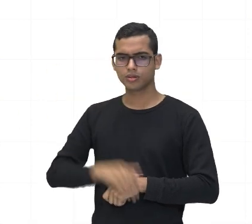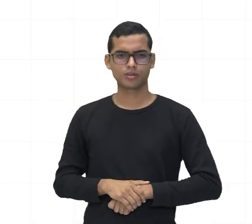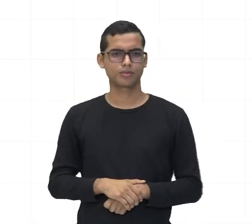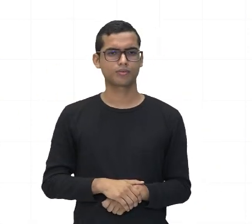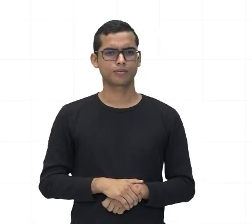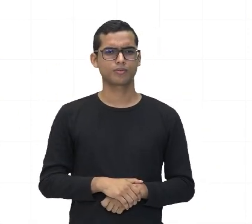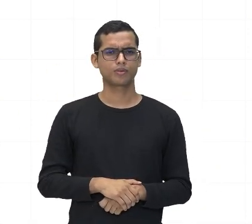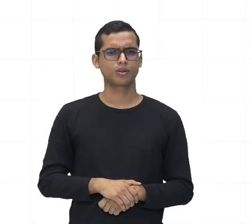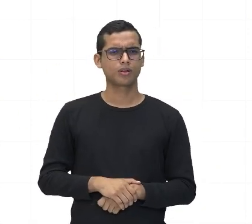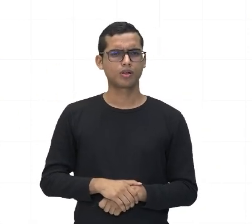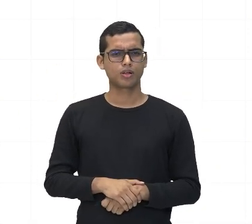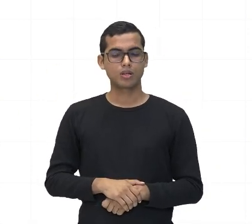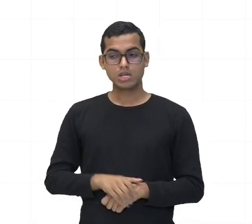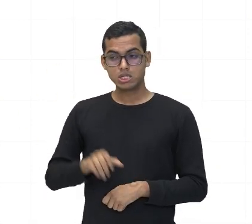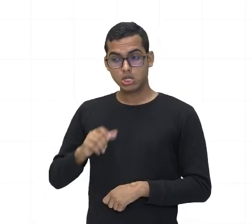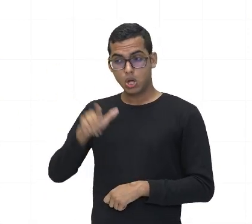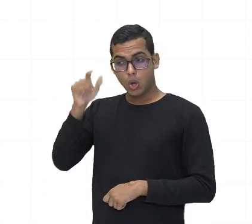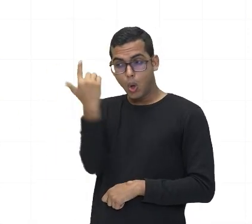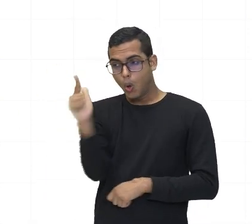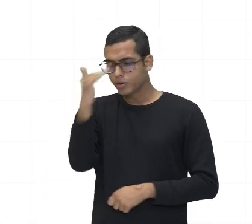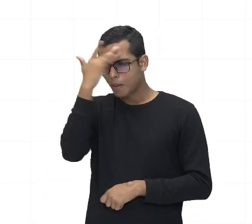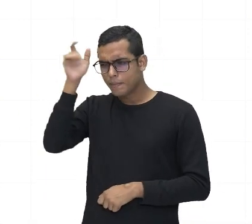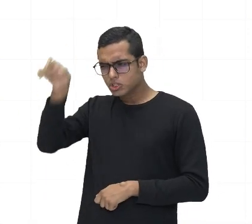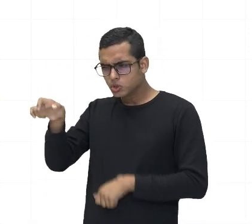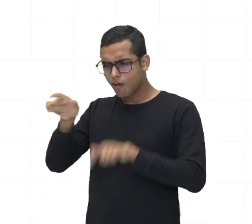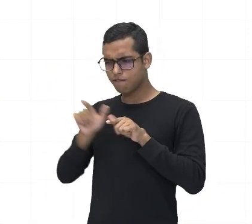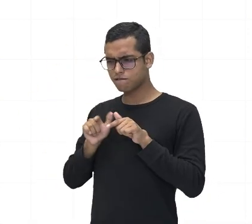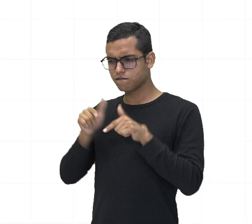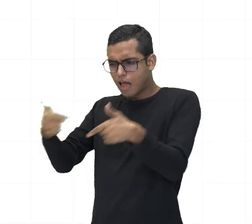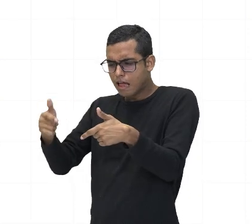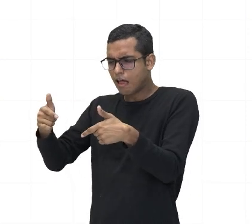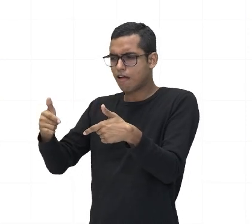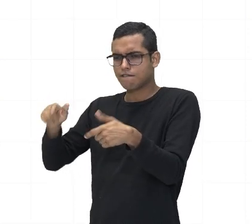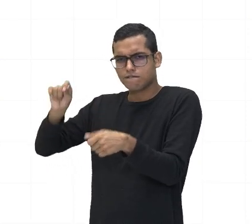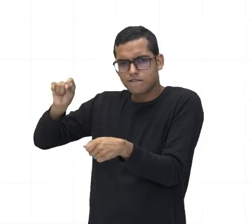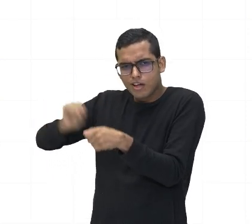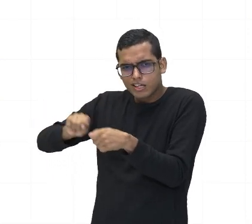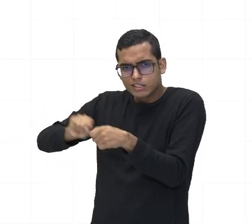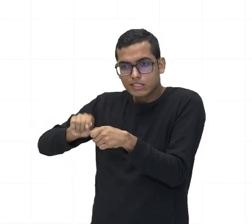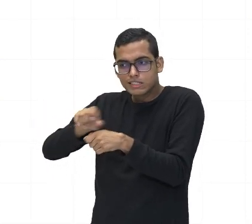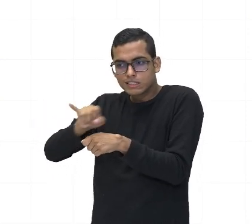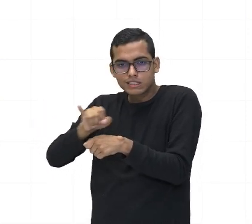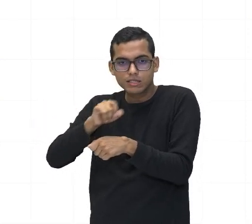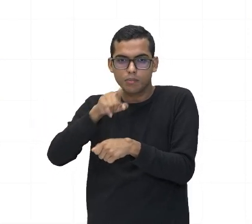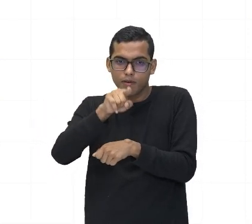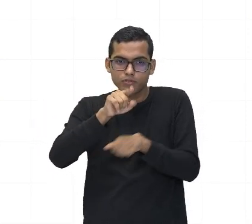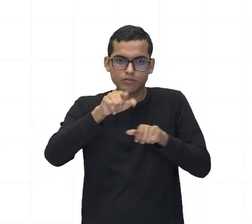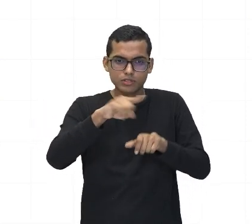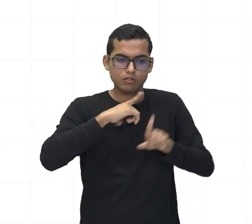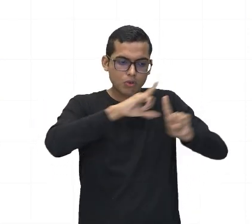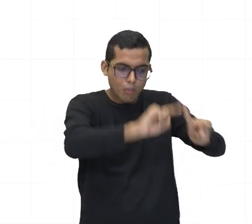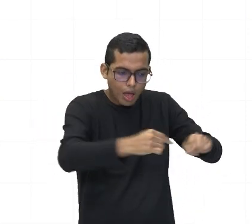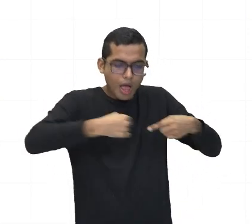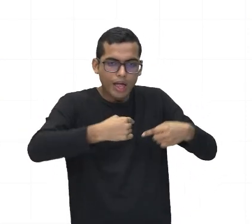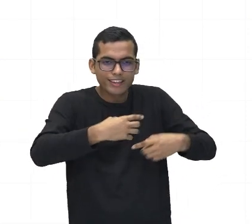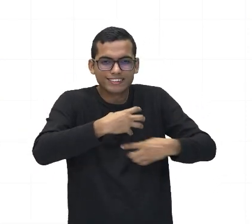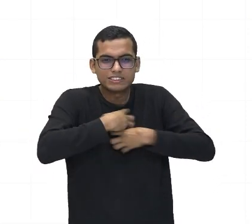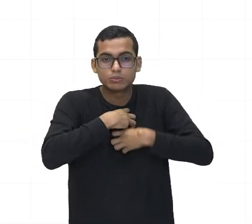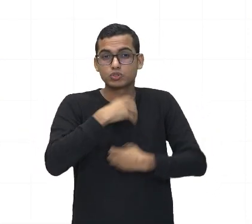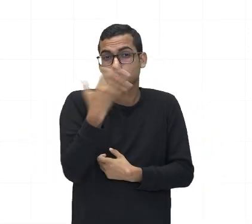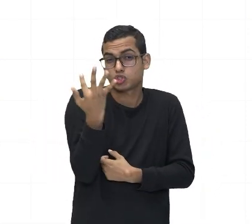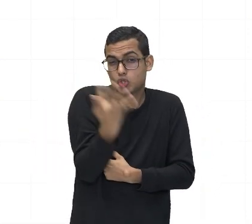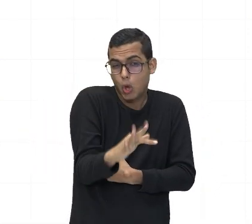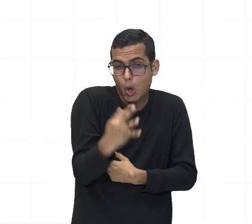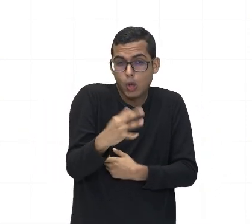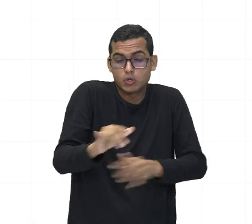outros aquilo que, se a você fosse feito, lhe causaria dor, né? E isso está muito